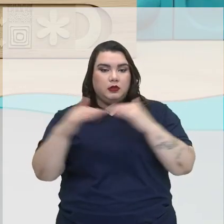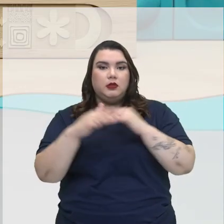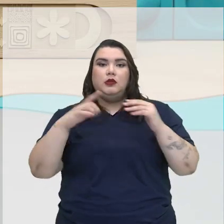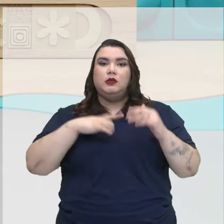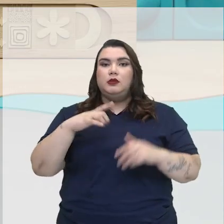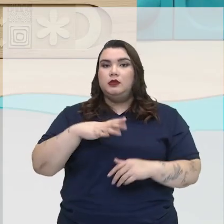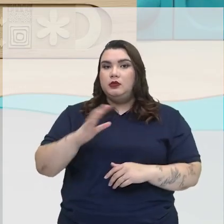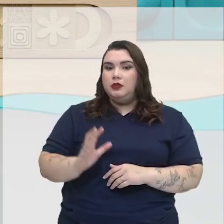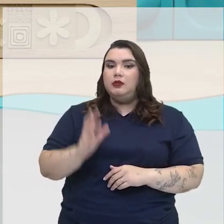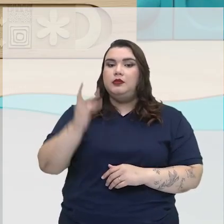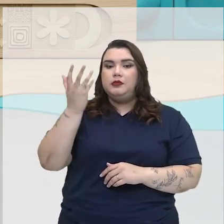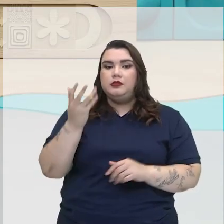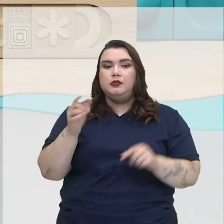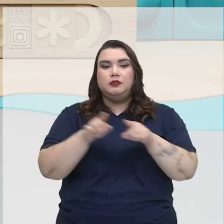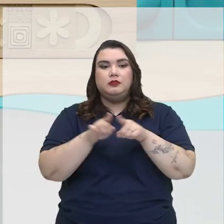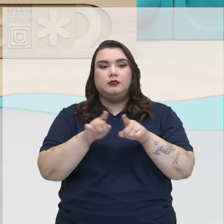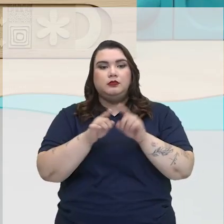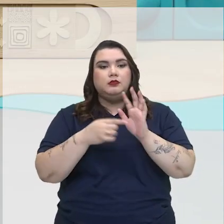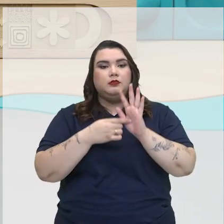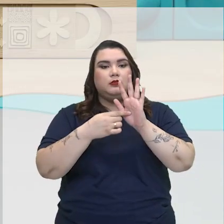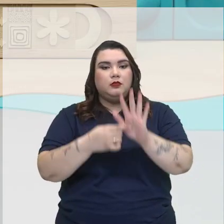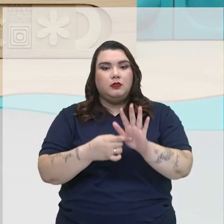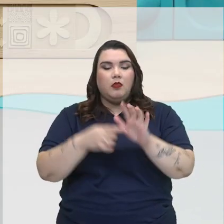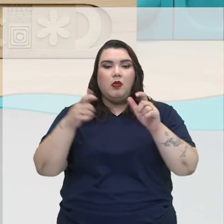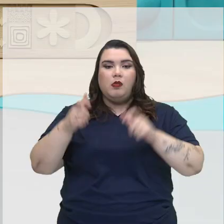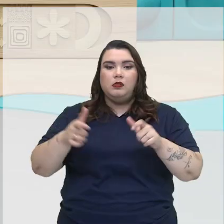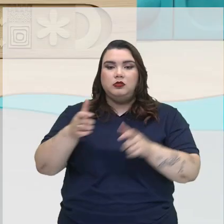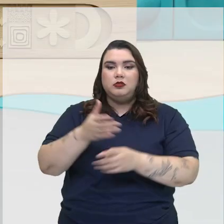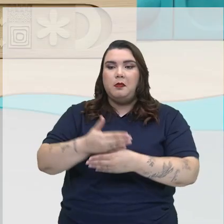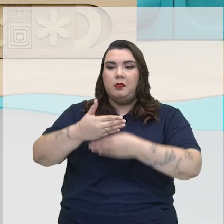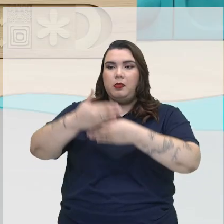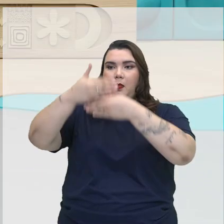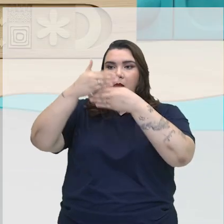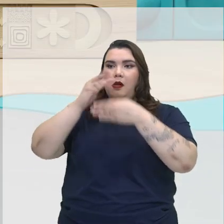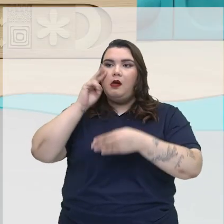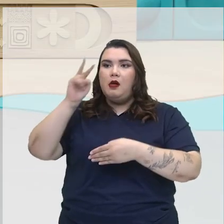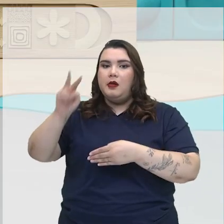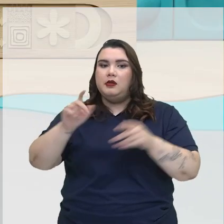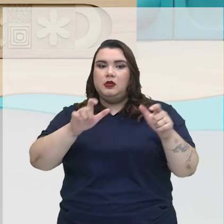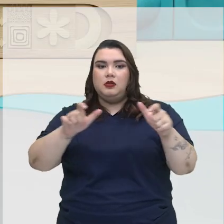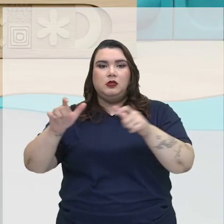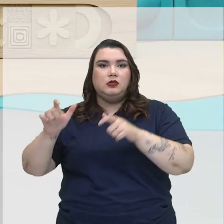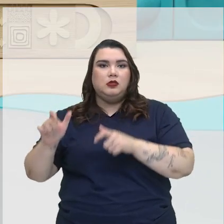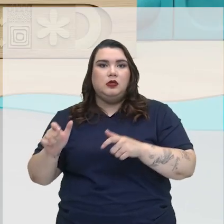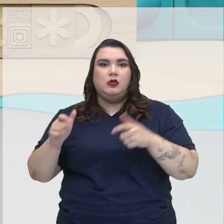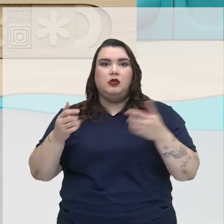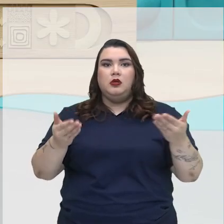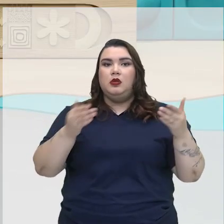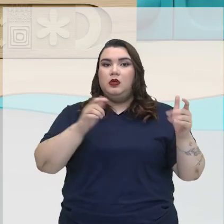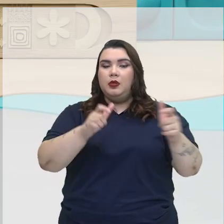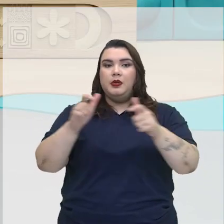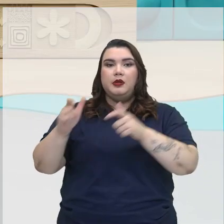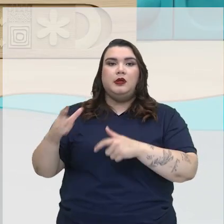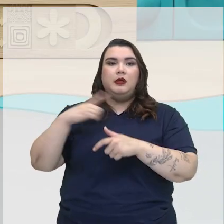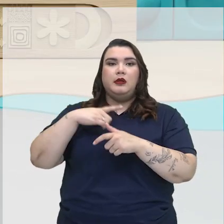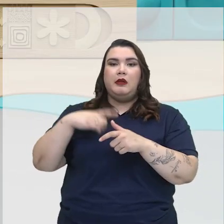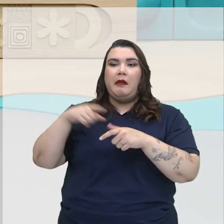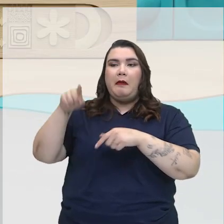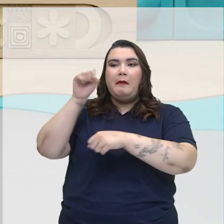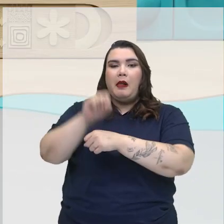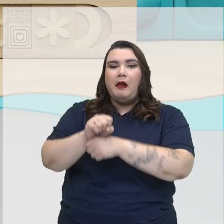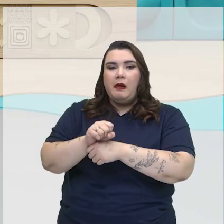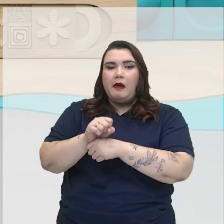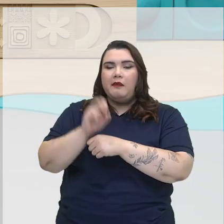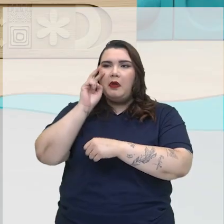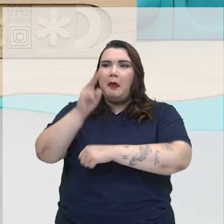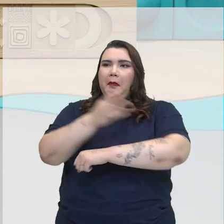estão acontecendo, e eles trazem isso para os muros, para as paredes, né, de locais que estavam lá apagados, um